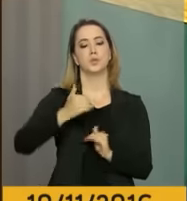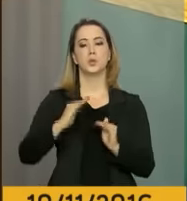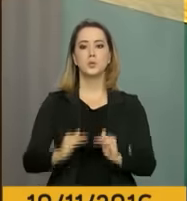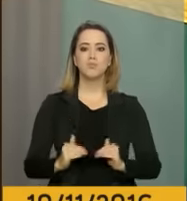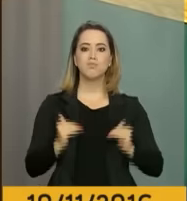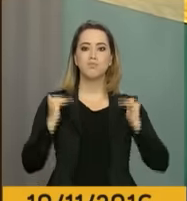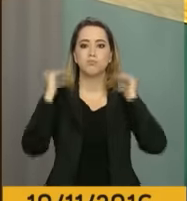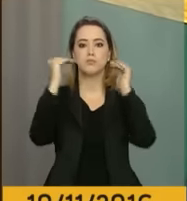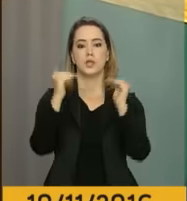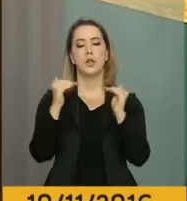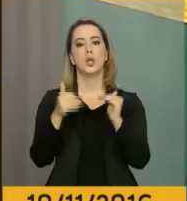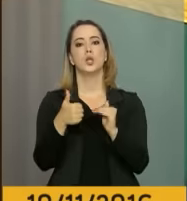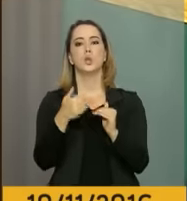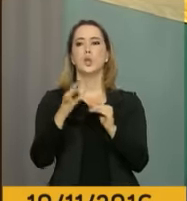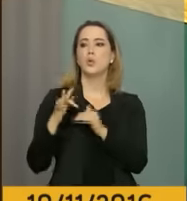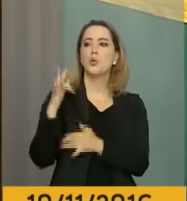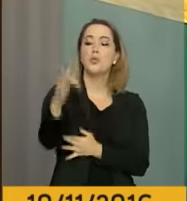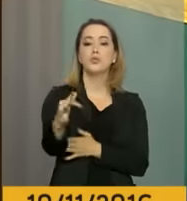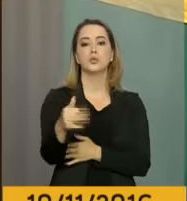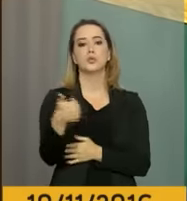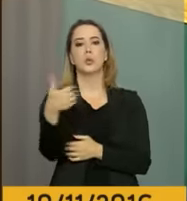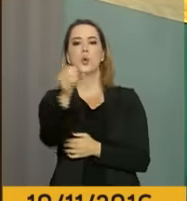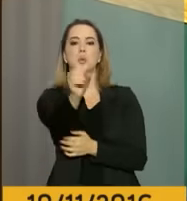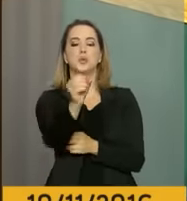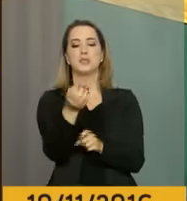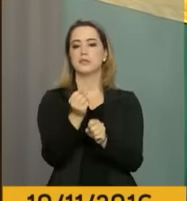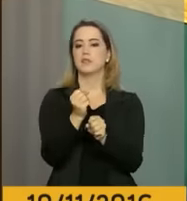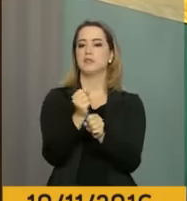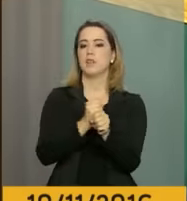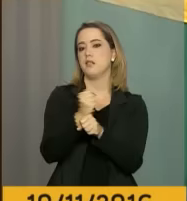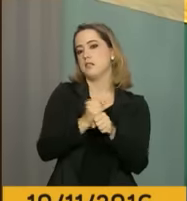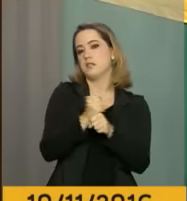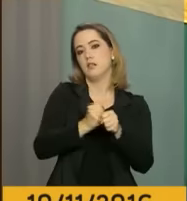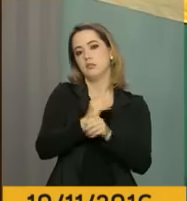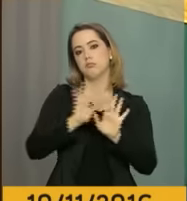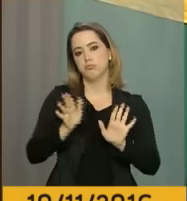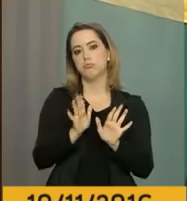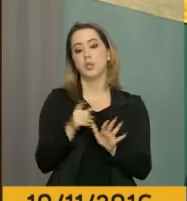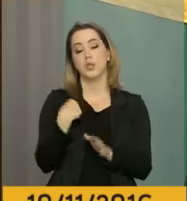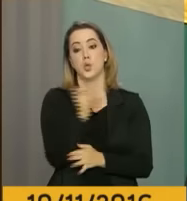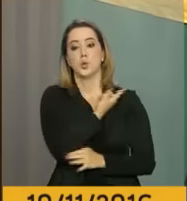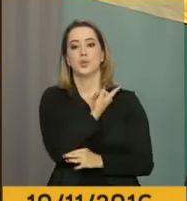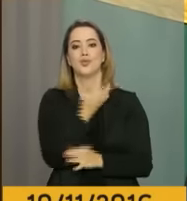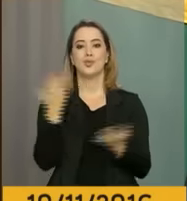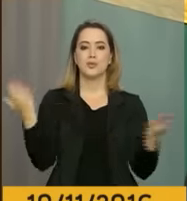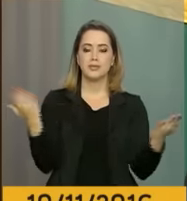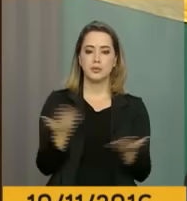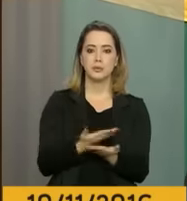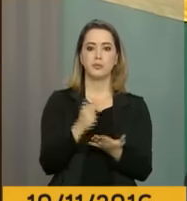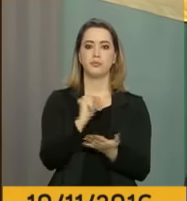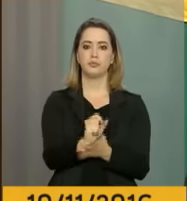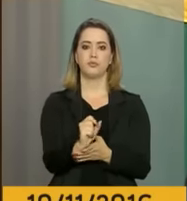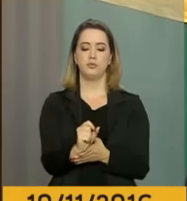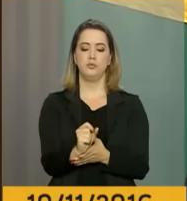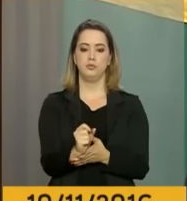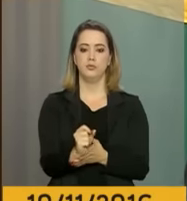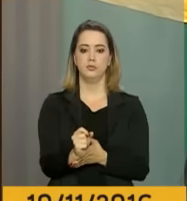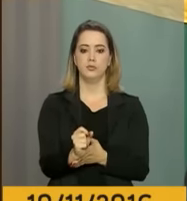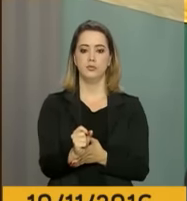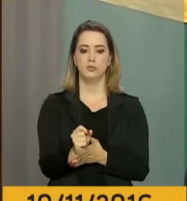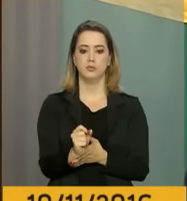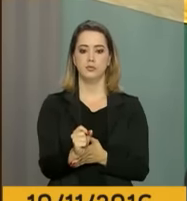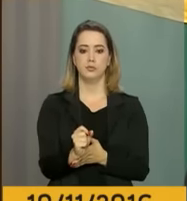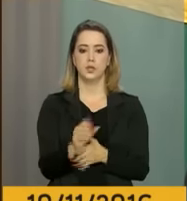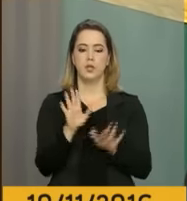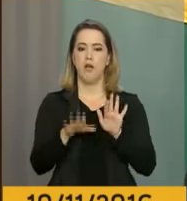daqui a 8, 10 anos. Porque se nós formos na trilha, digamos assim,